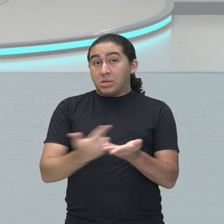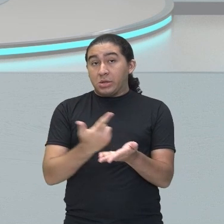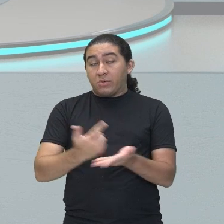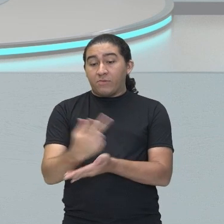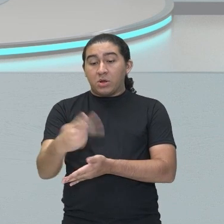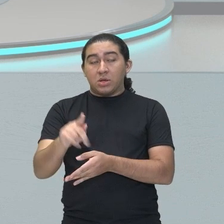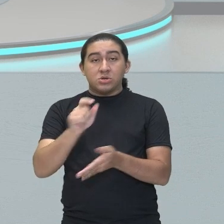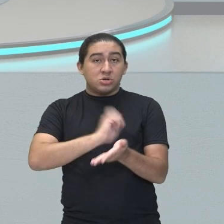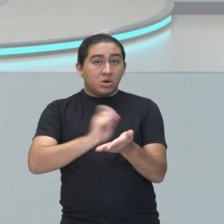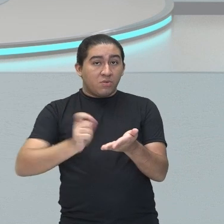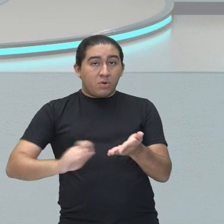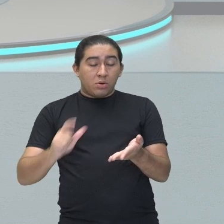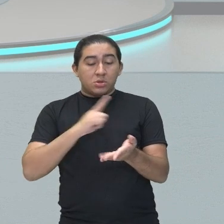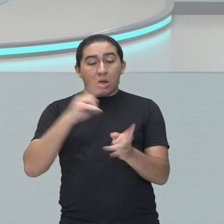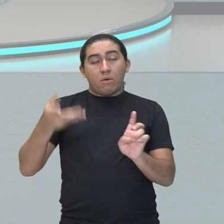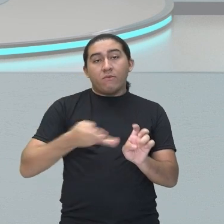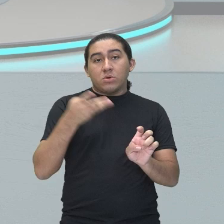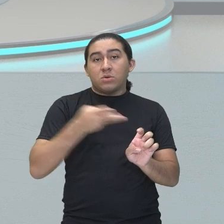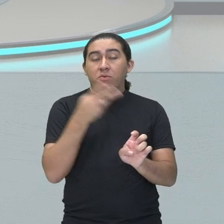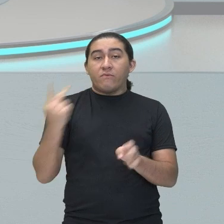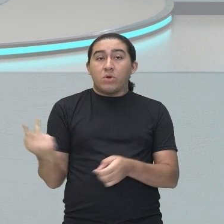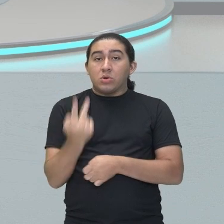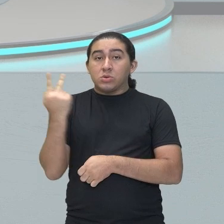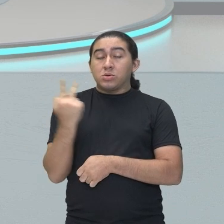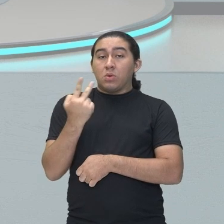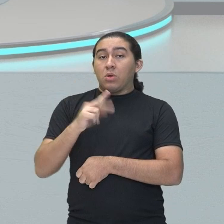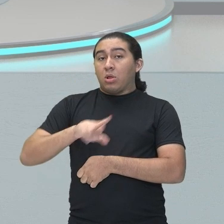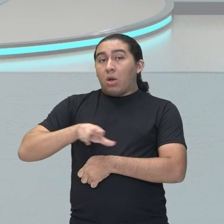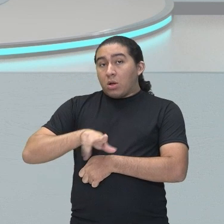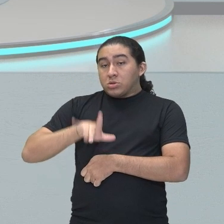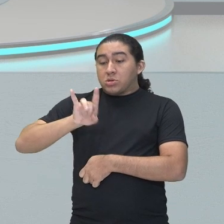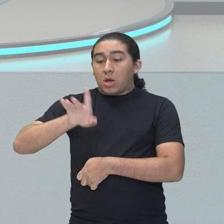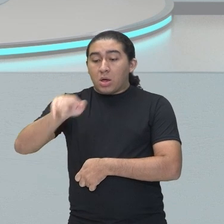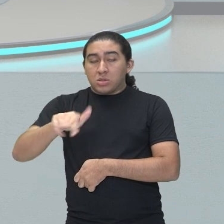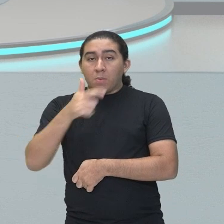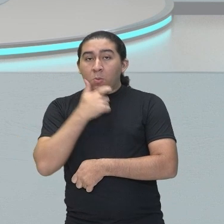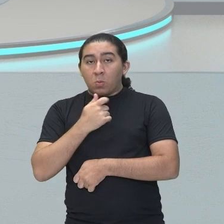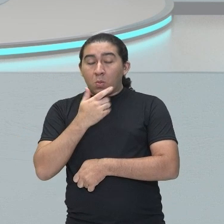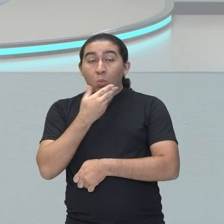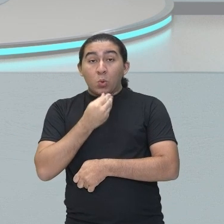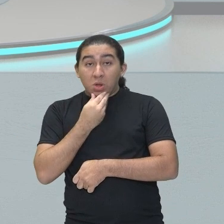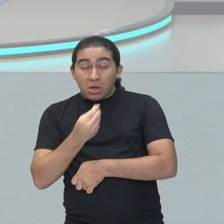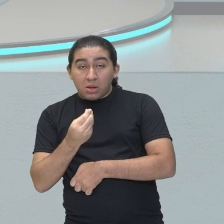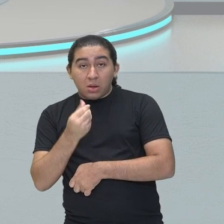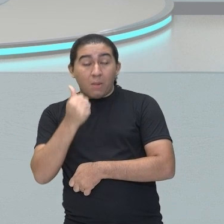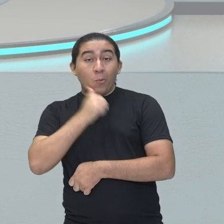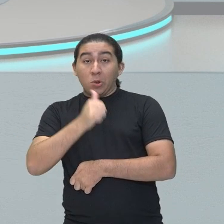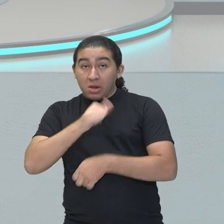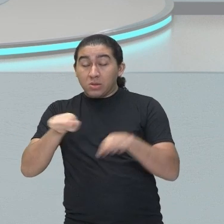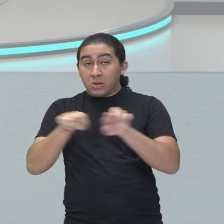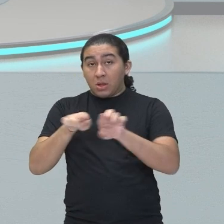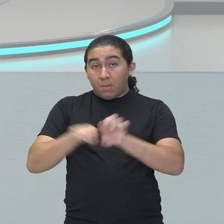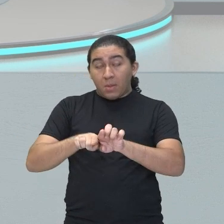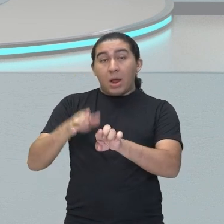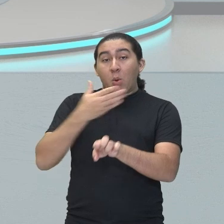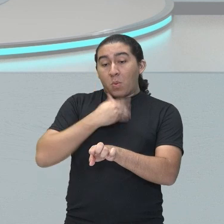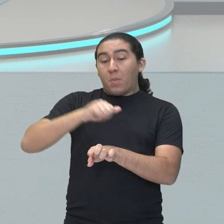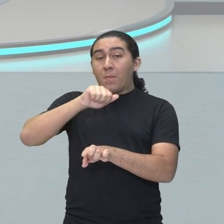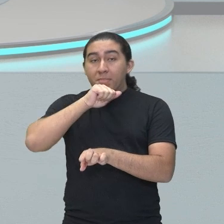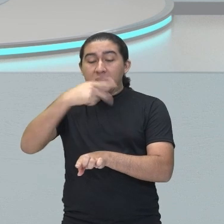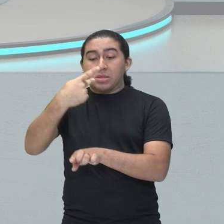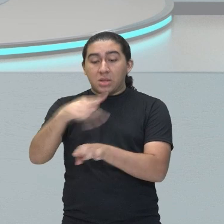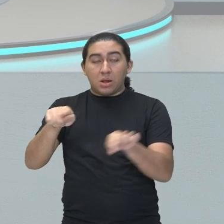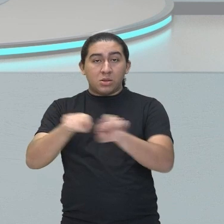ele exaltou e elogiou não só ela, como o pai dela, que era o Marquês de Pombal, e o